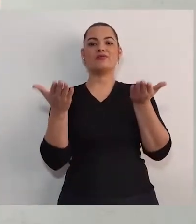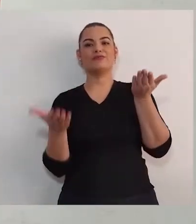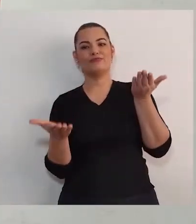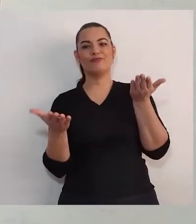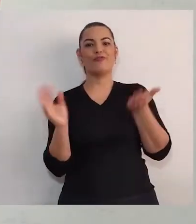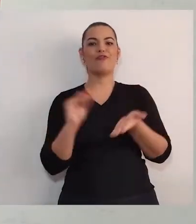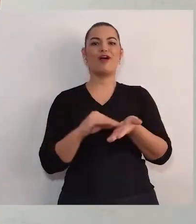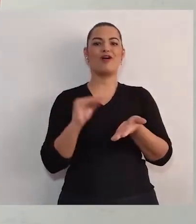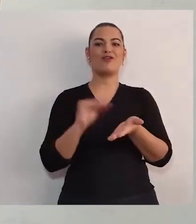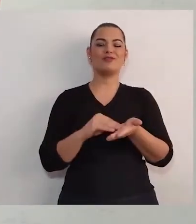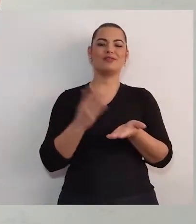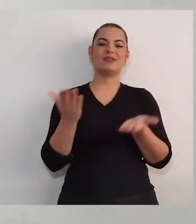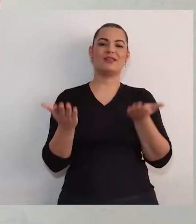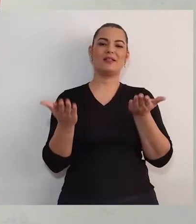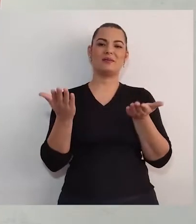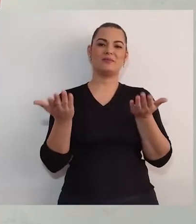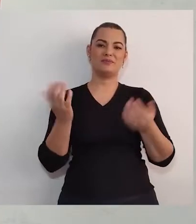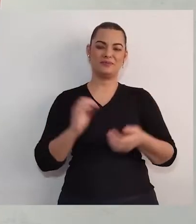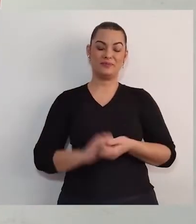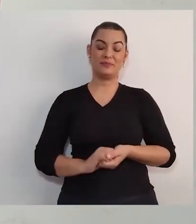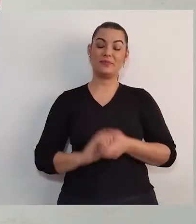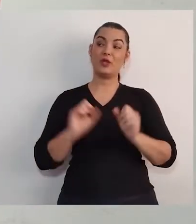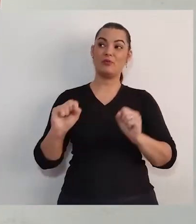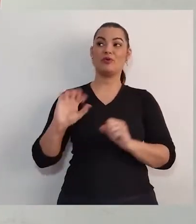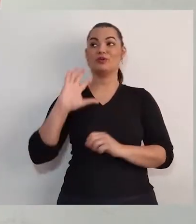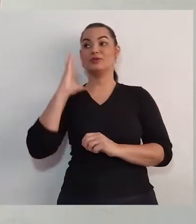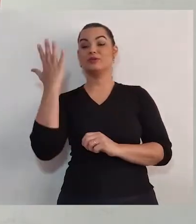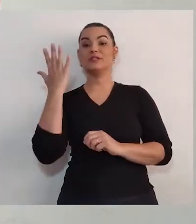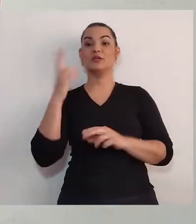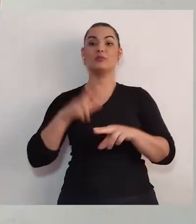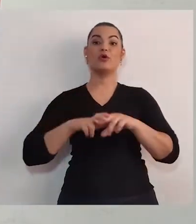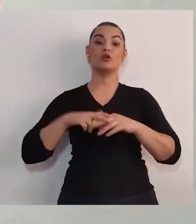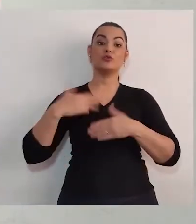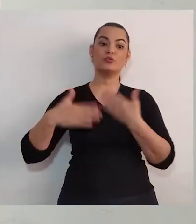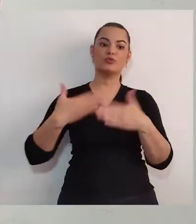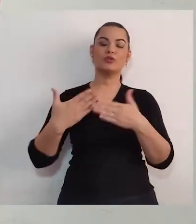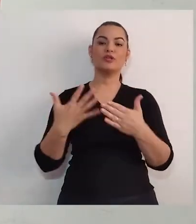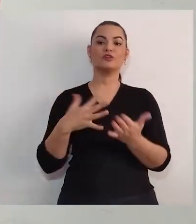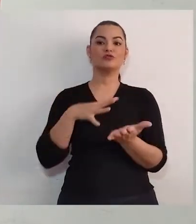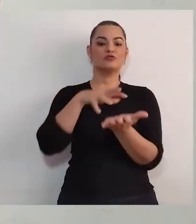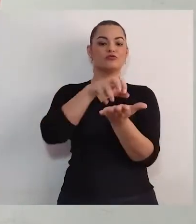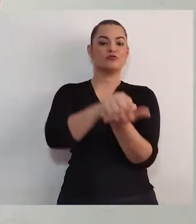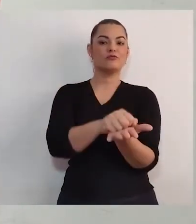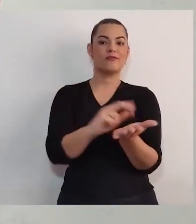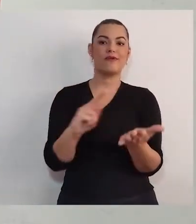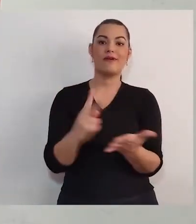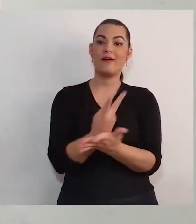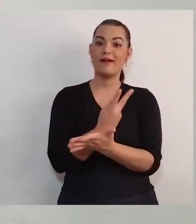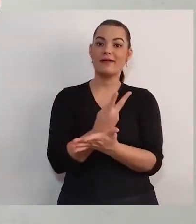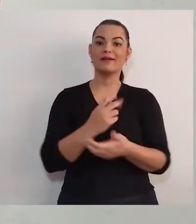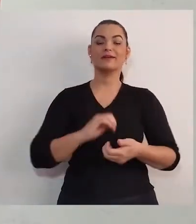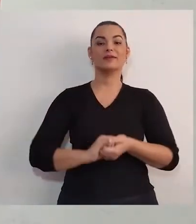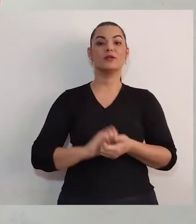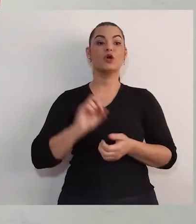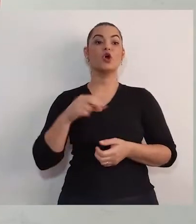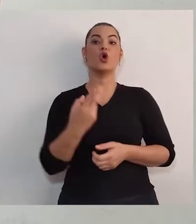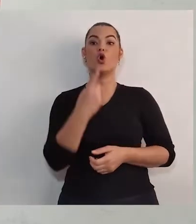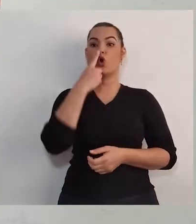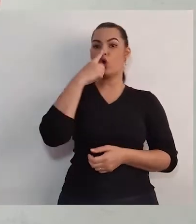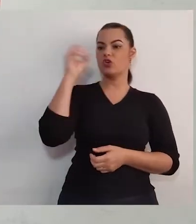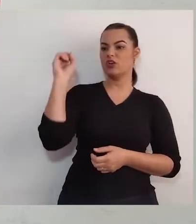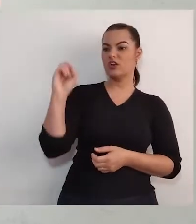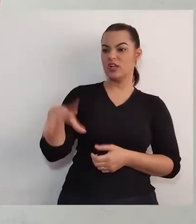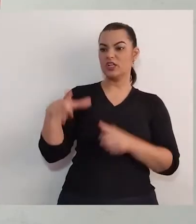ambiente. Então, pode ser causado por um processo de ocupação irregular, pelo descarte inadequado